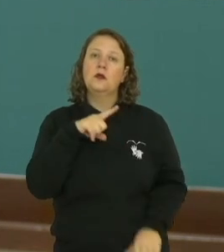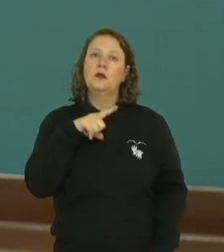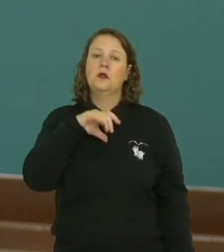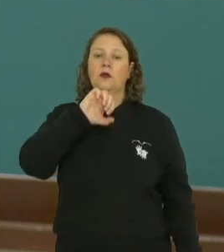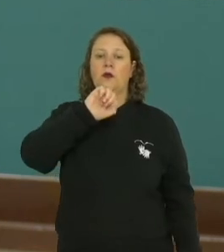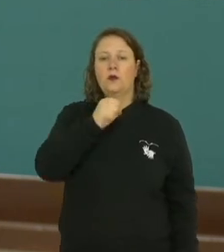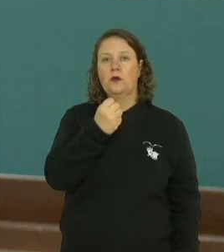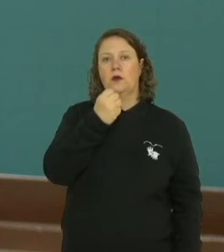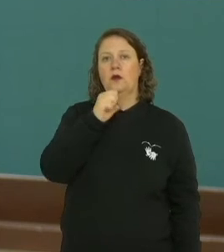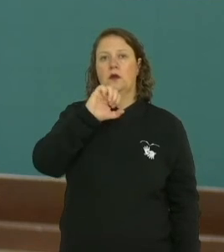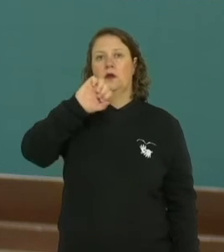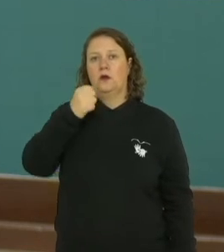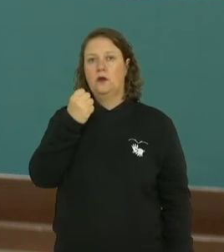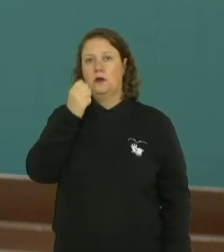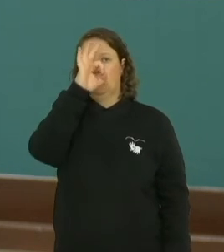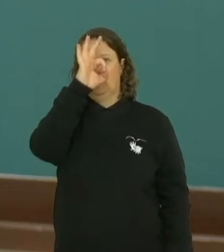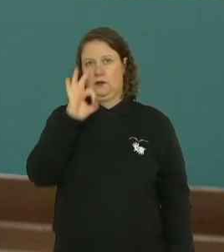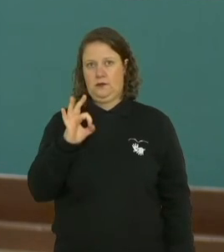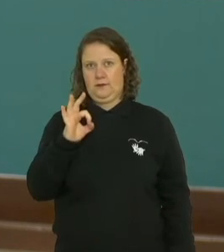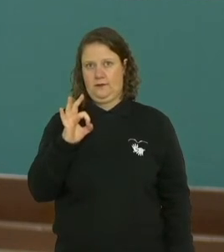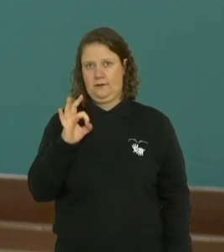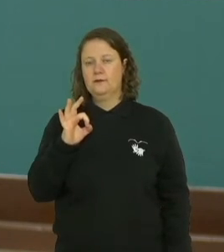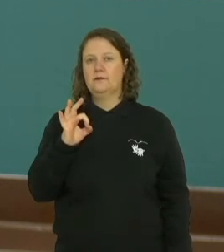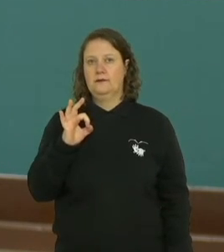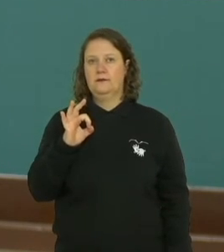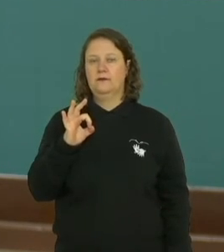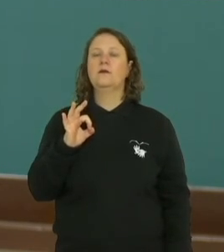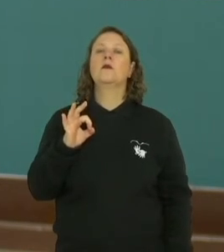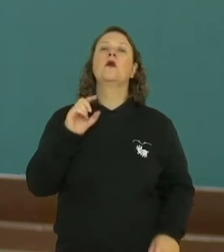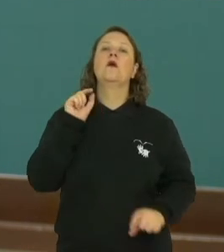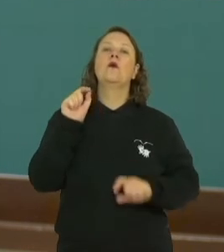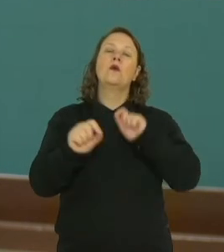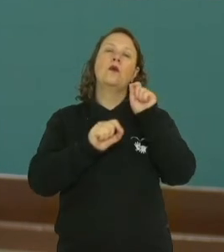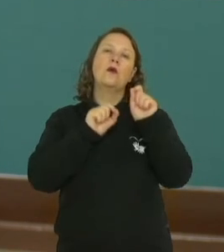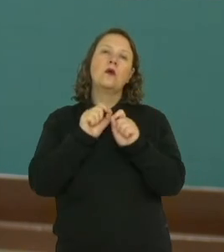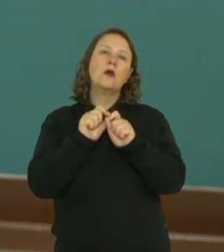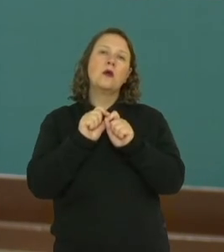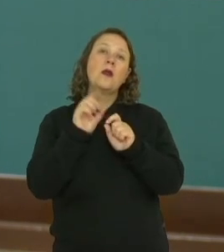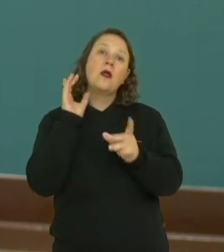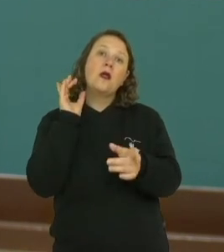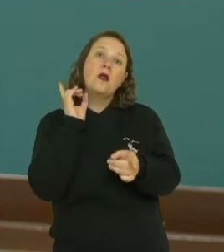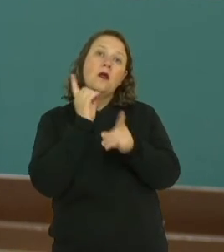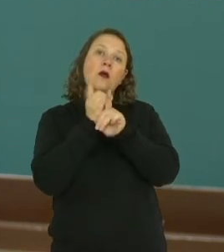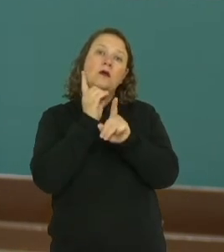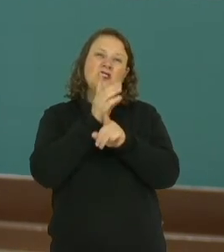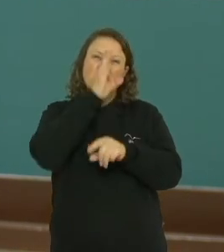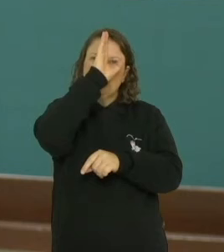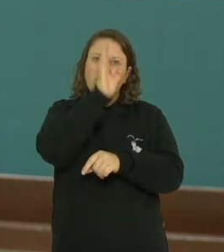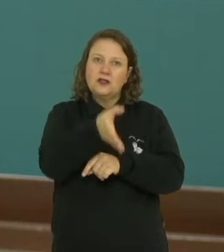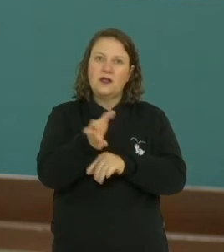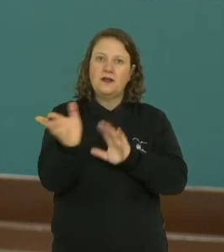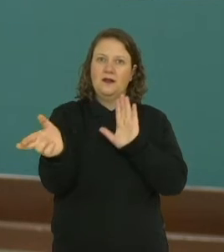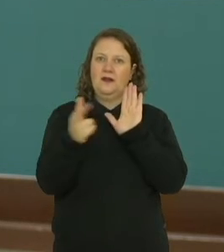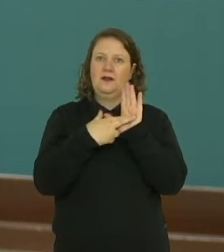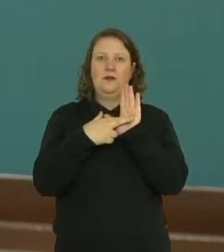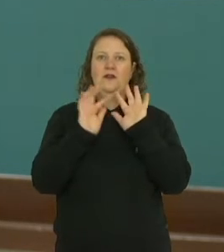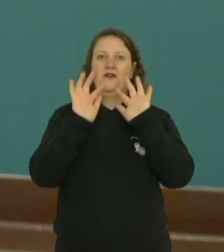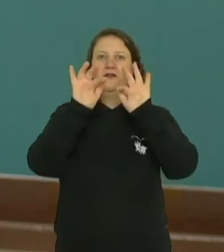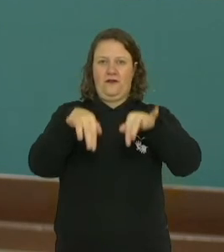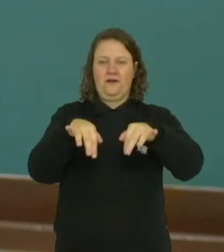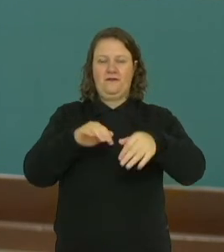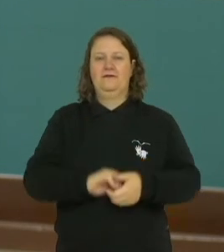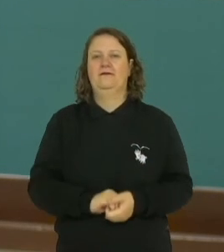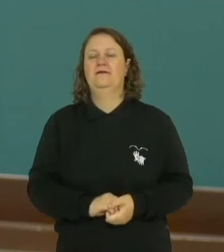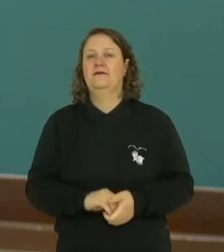é isso que você calcularia, 88% de 800, para encontrar já direto a minha resposta final.